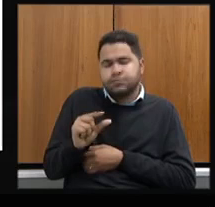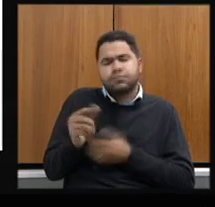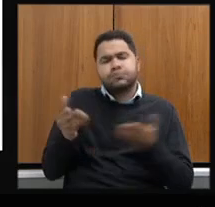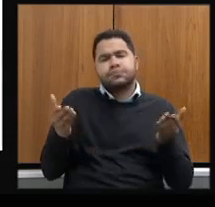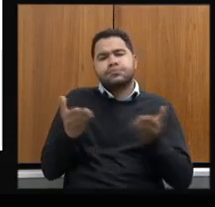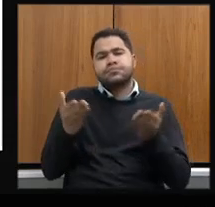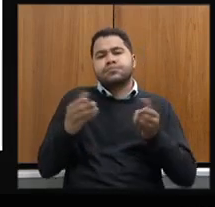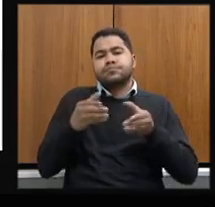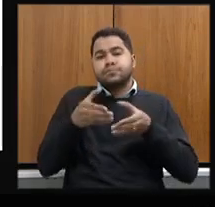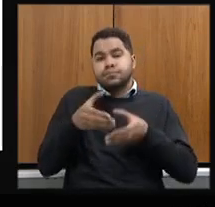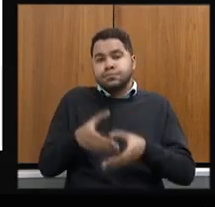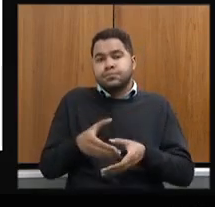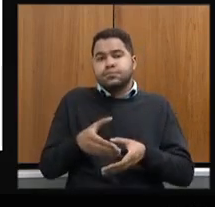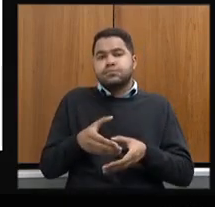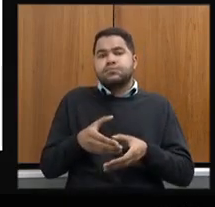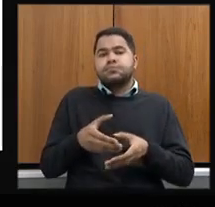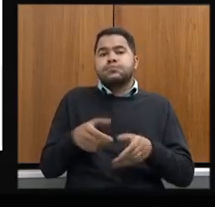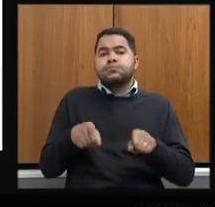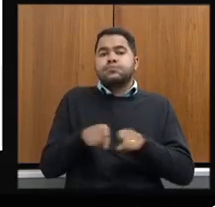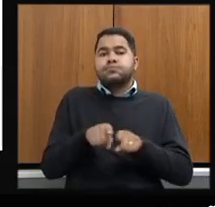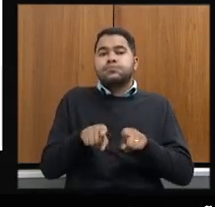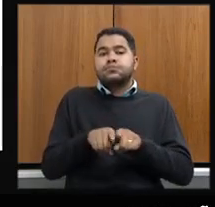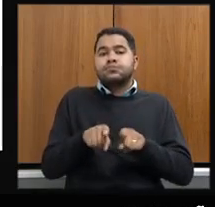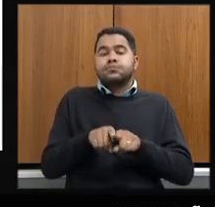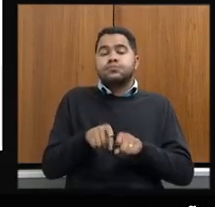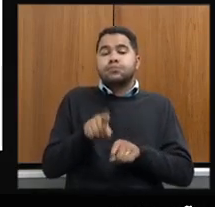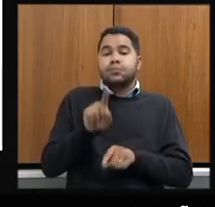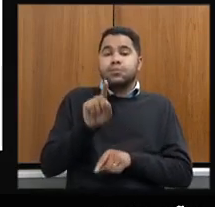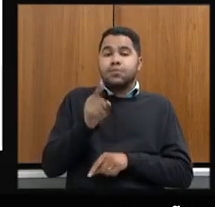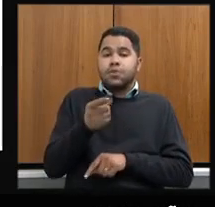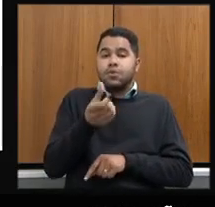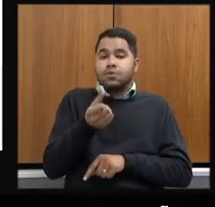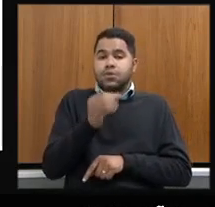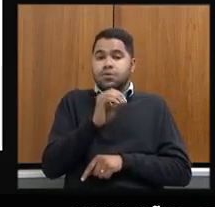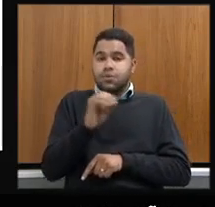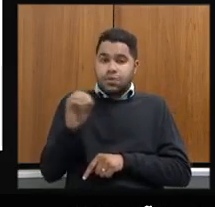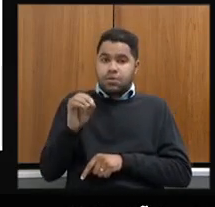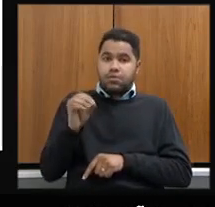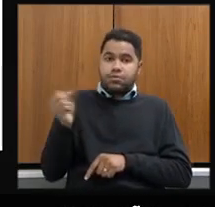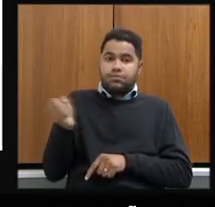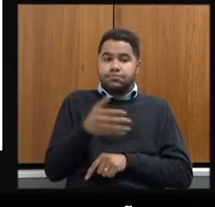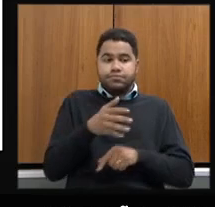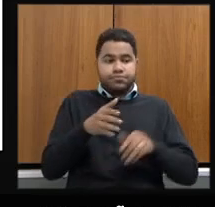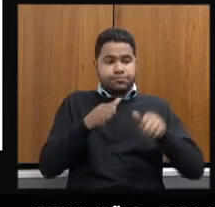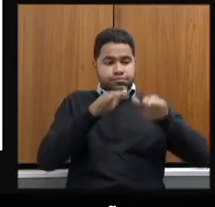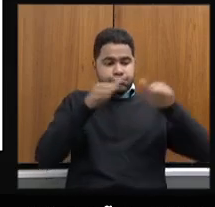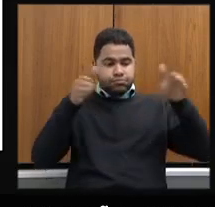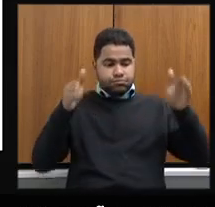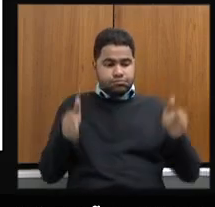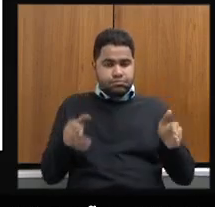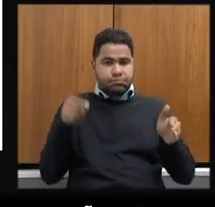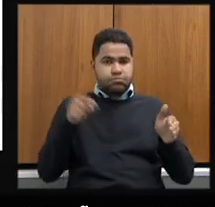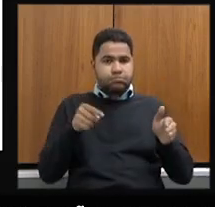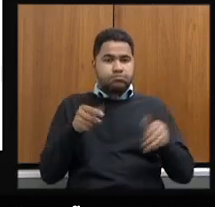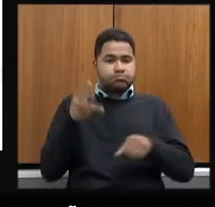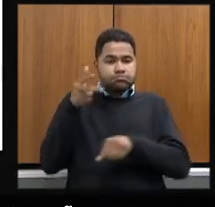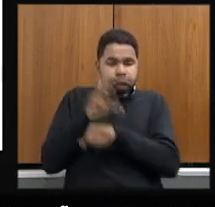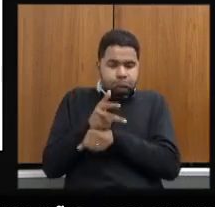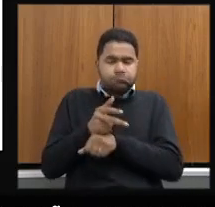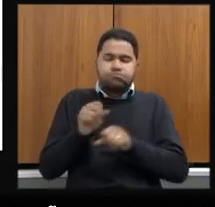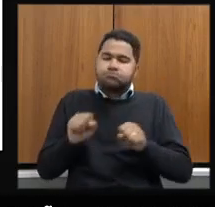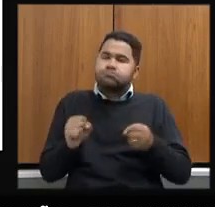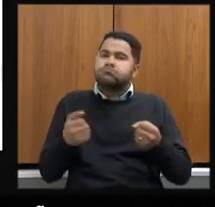hoje nos administrativa e instalamos 1620 novas câmeras de um circuito fechado de televisão para dar mais segurança aos